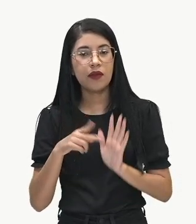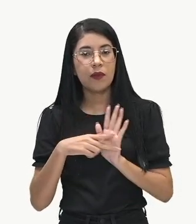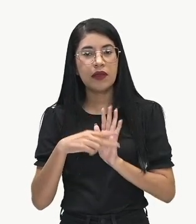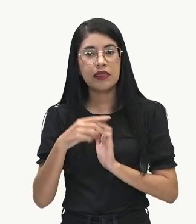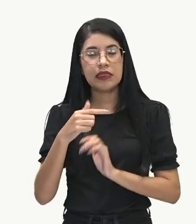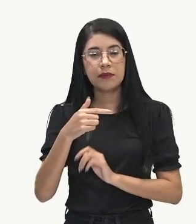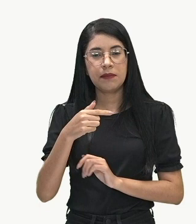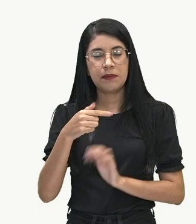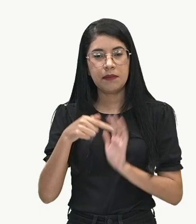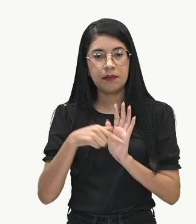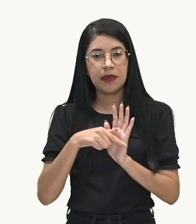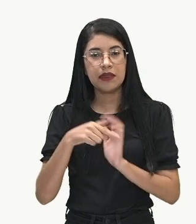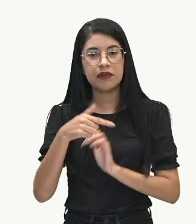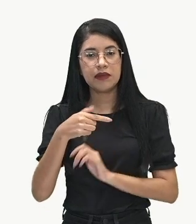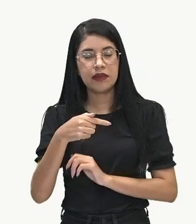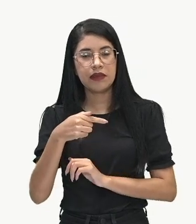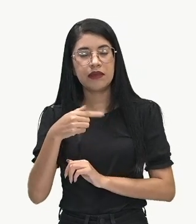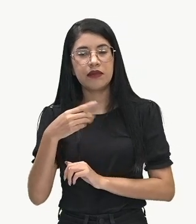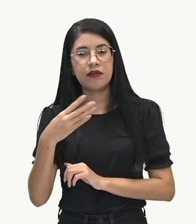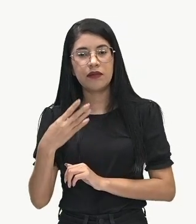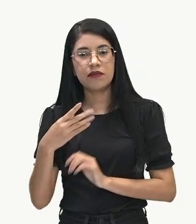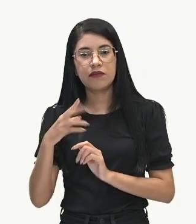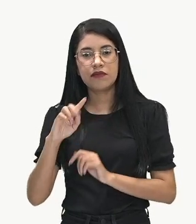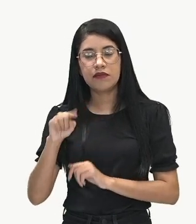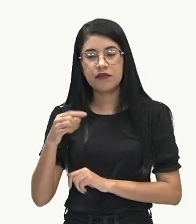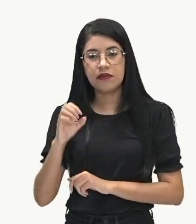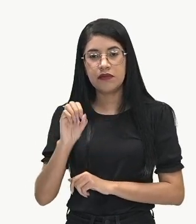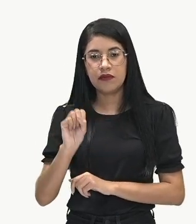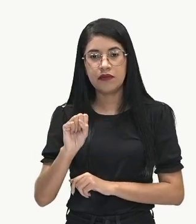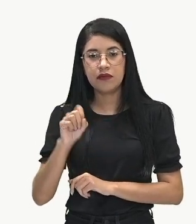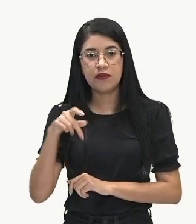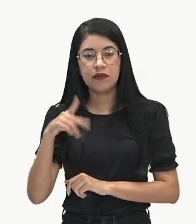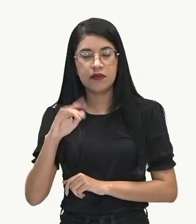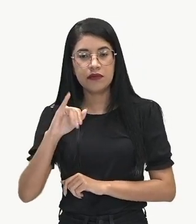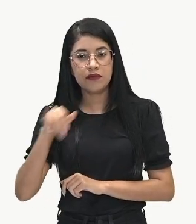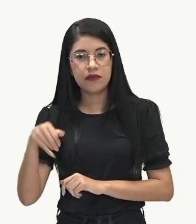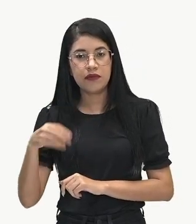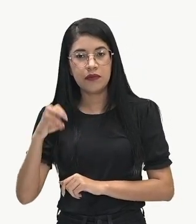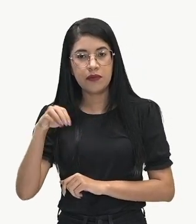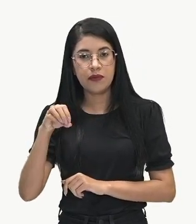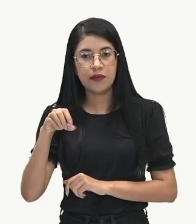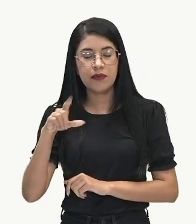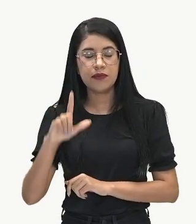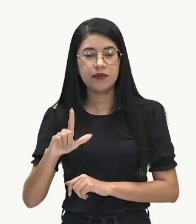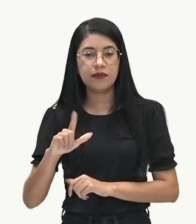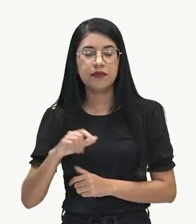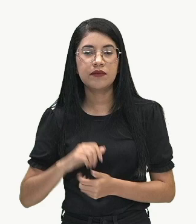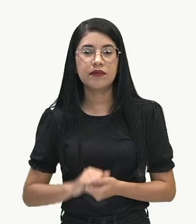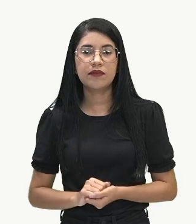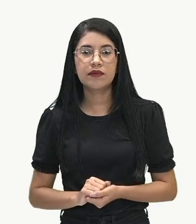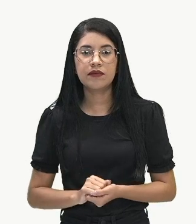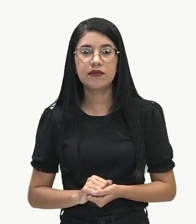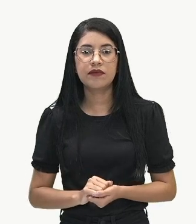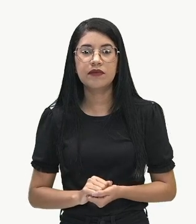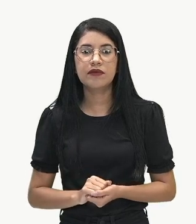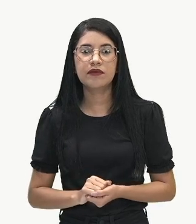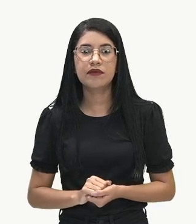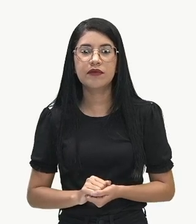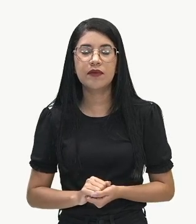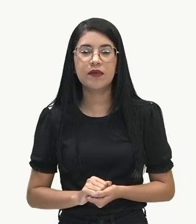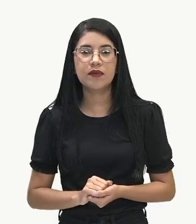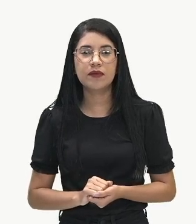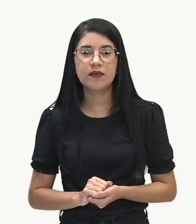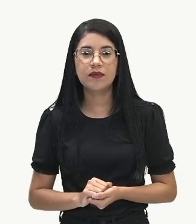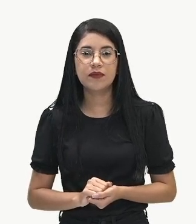74,8 kJ mol, tá? Ou seja, aqui eu tenho mol. Já